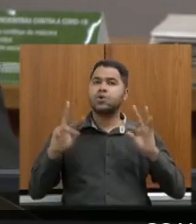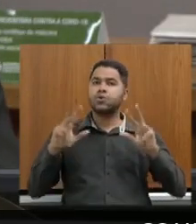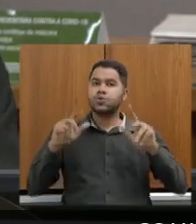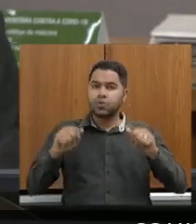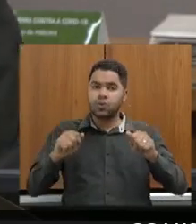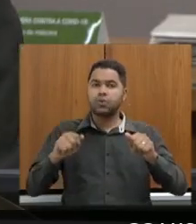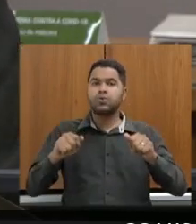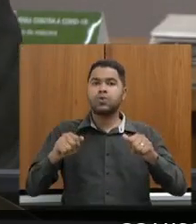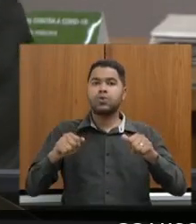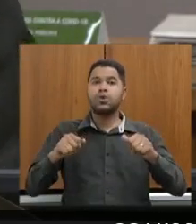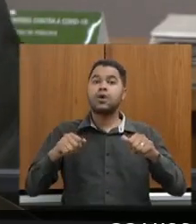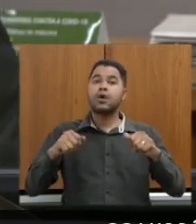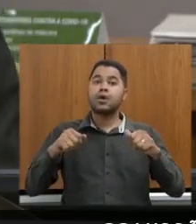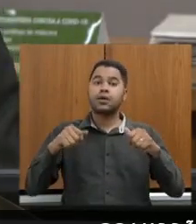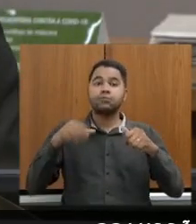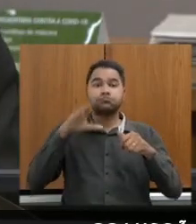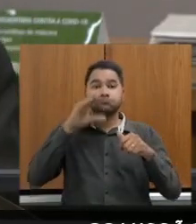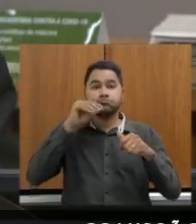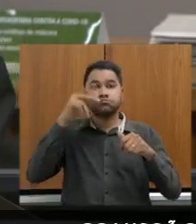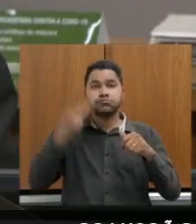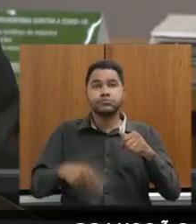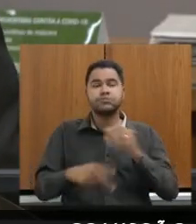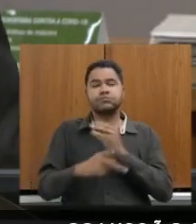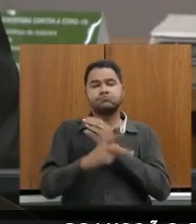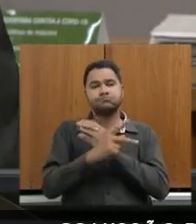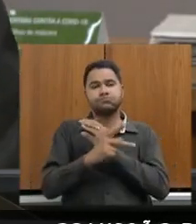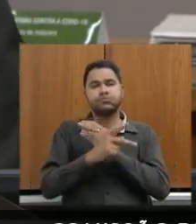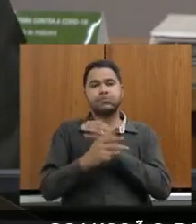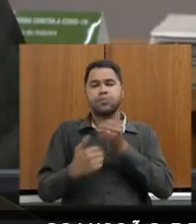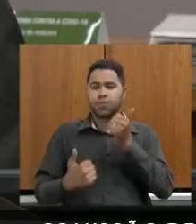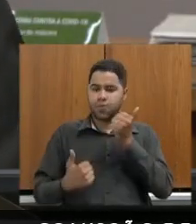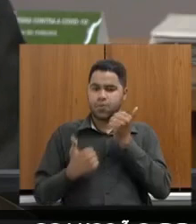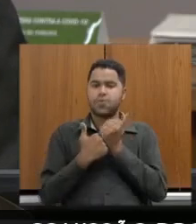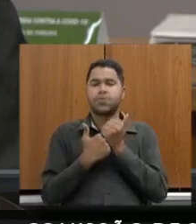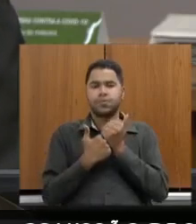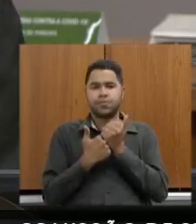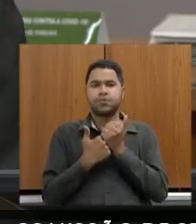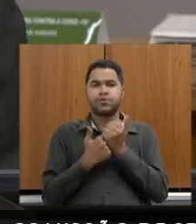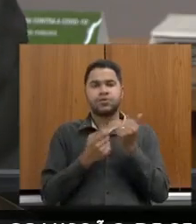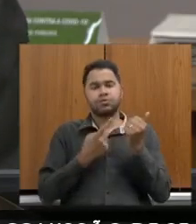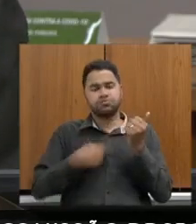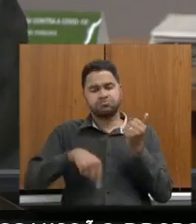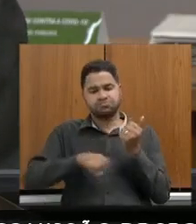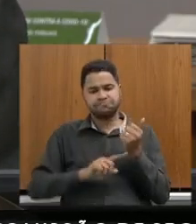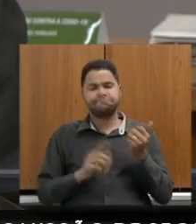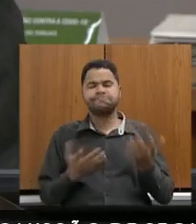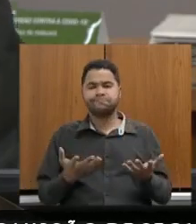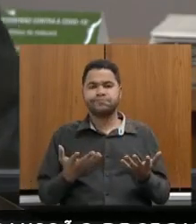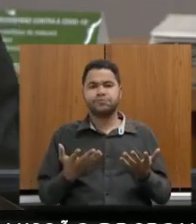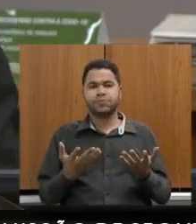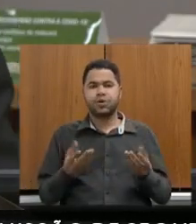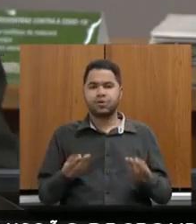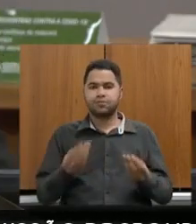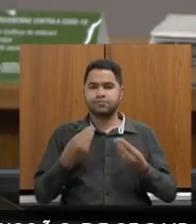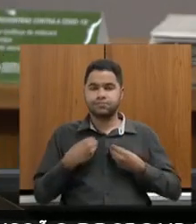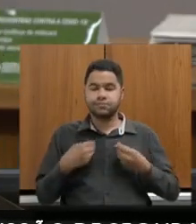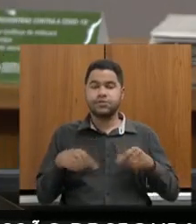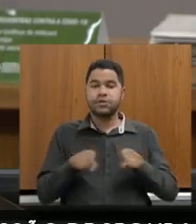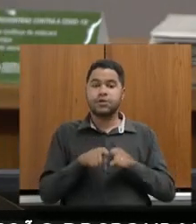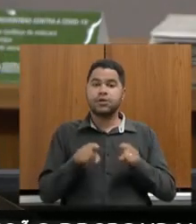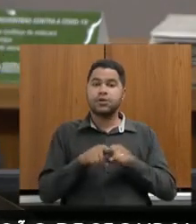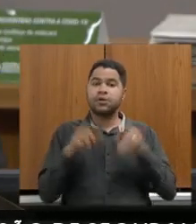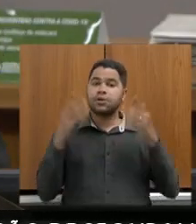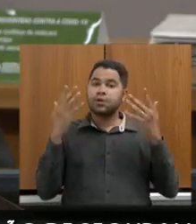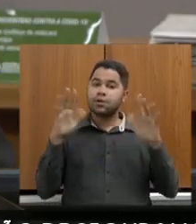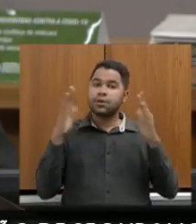os servidores da Polícia Civil por este enorme apoio que nos têm sido oferecido e quero